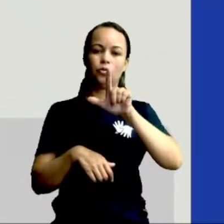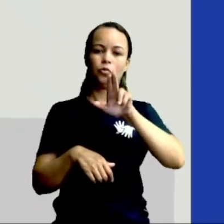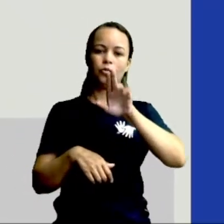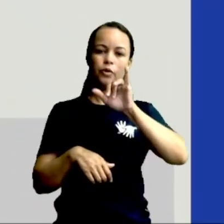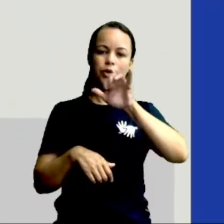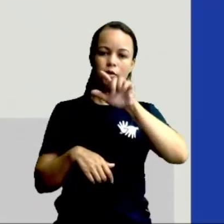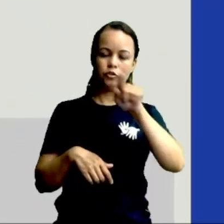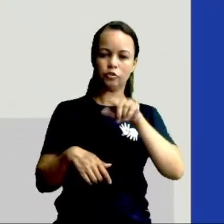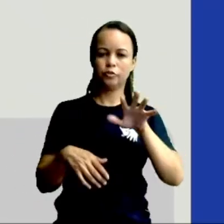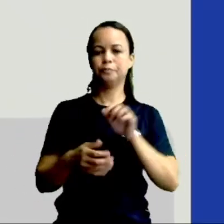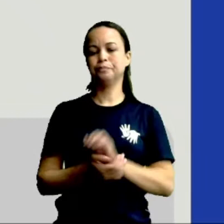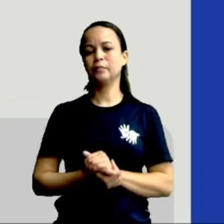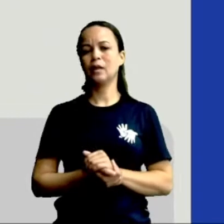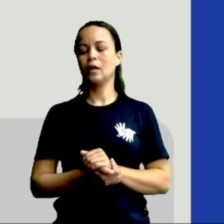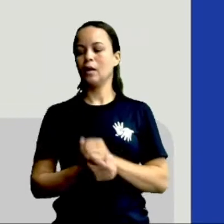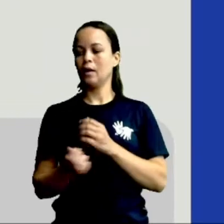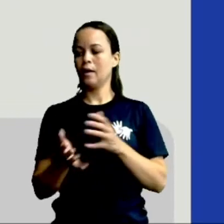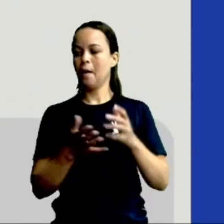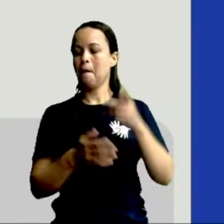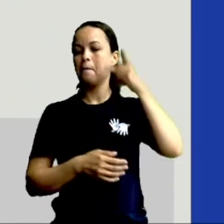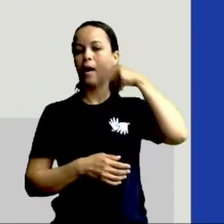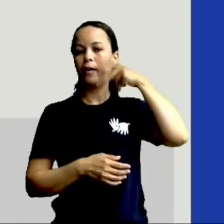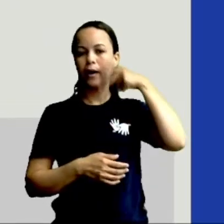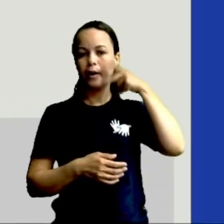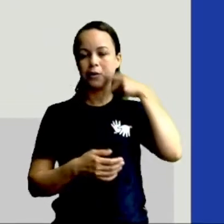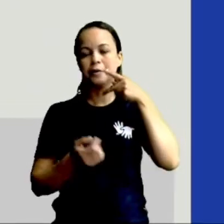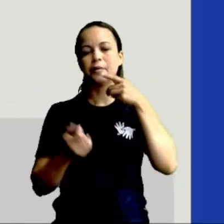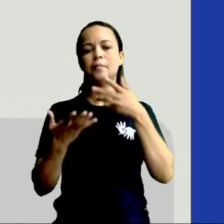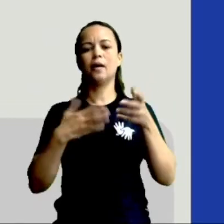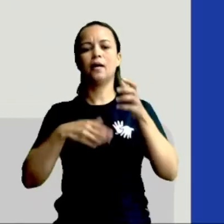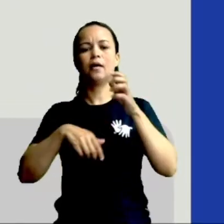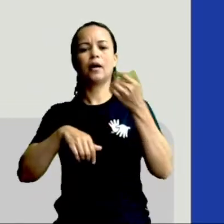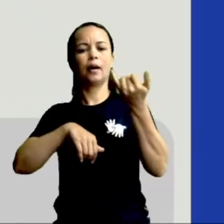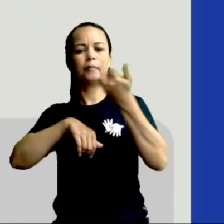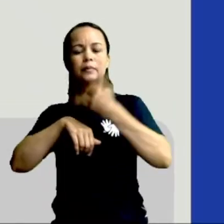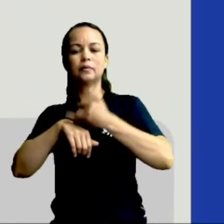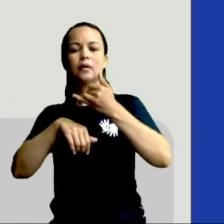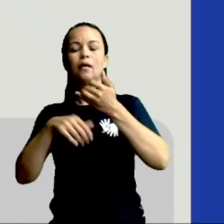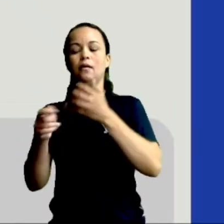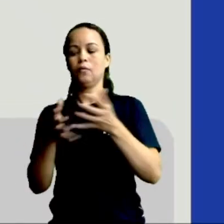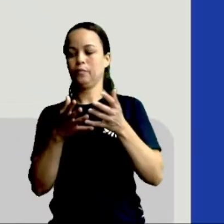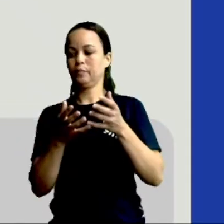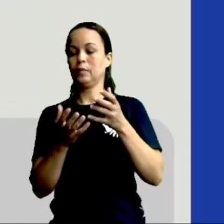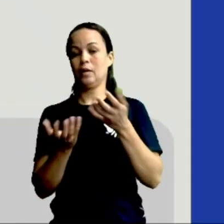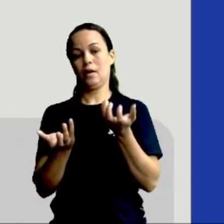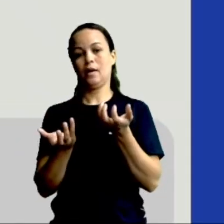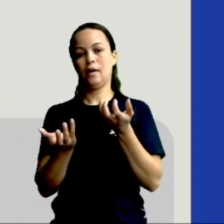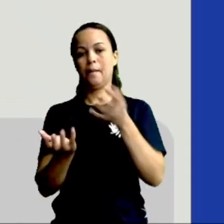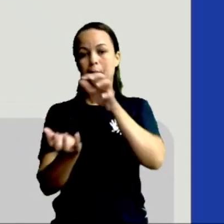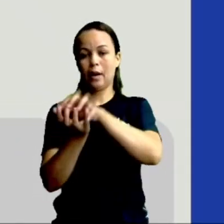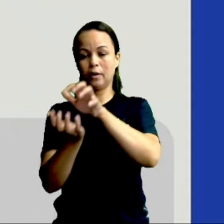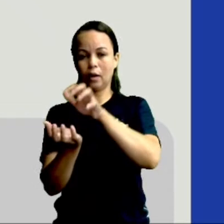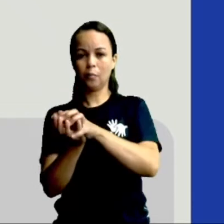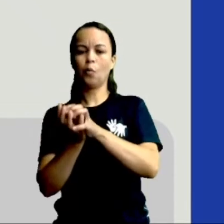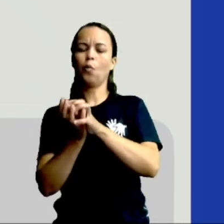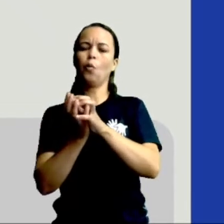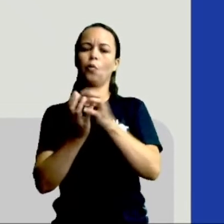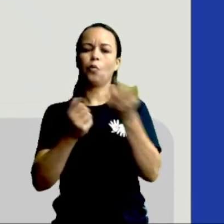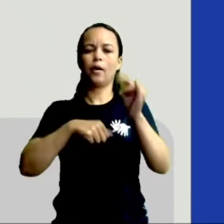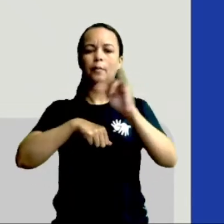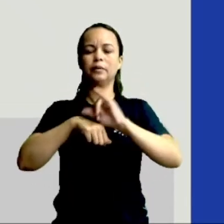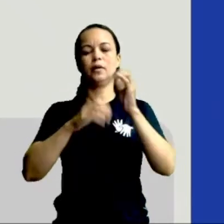Pessoa, Pernambuco, com a capital Recife, Piauí, com a capital